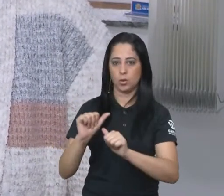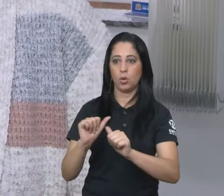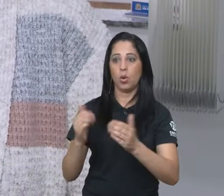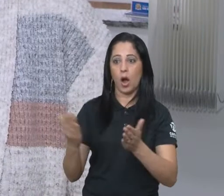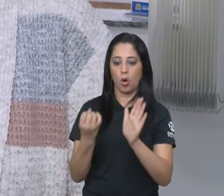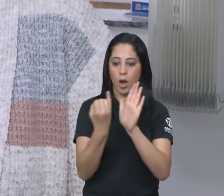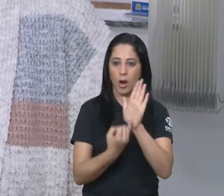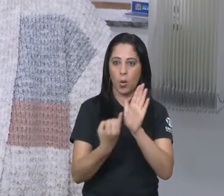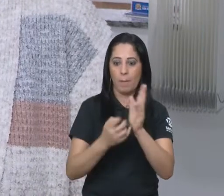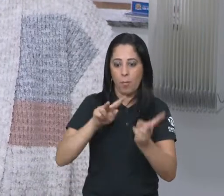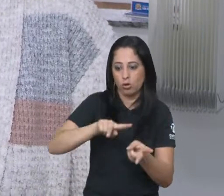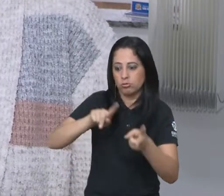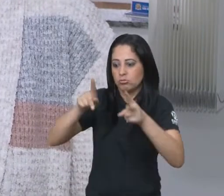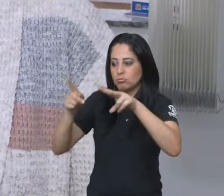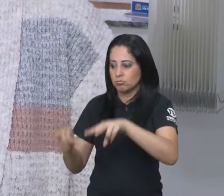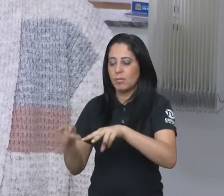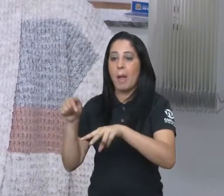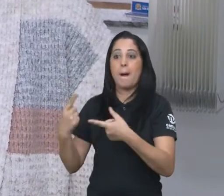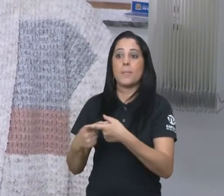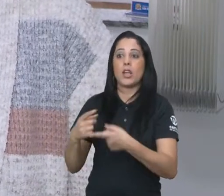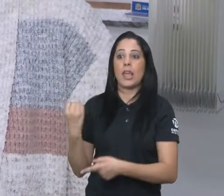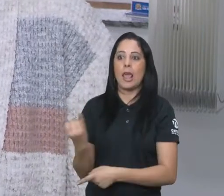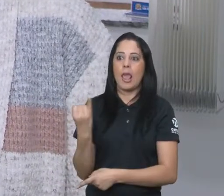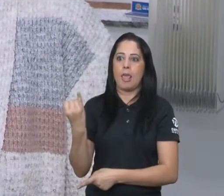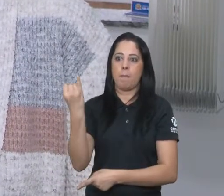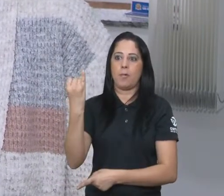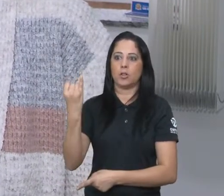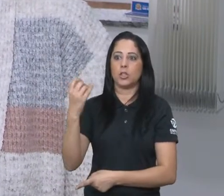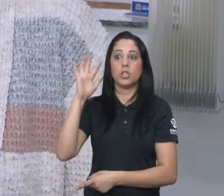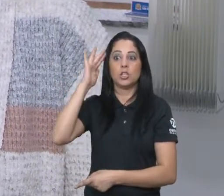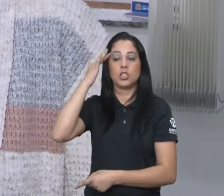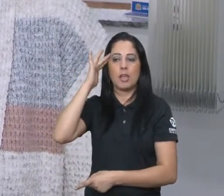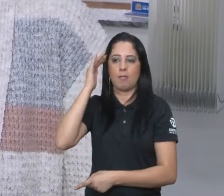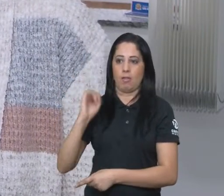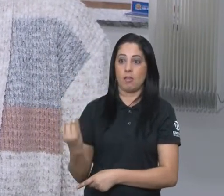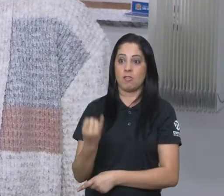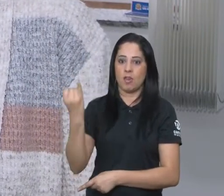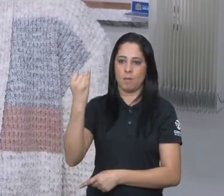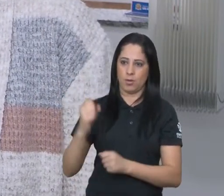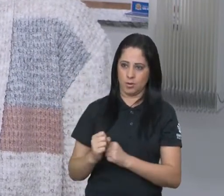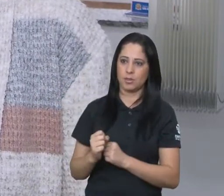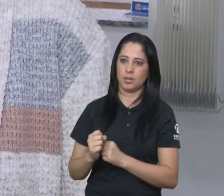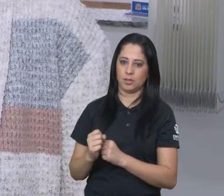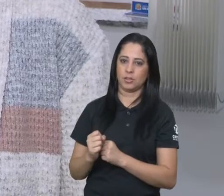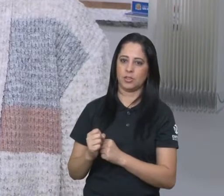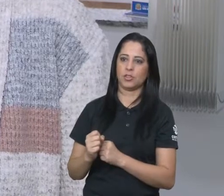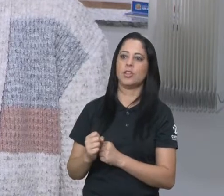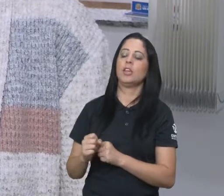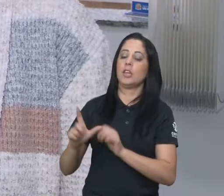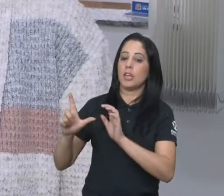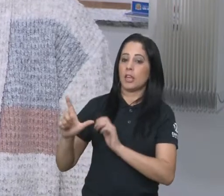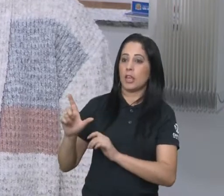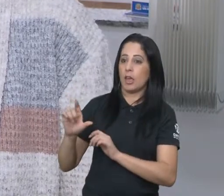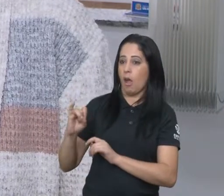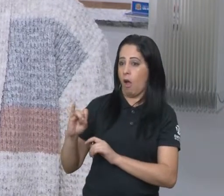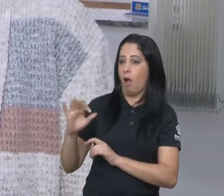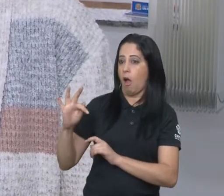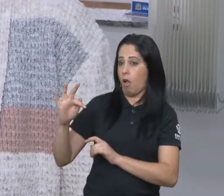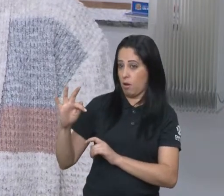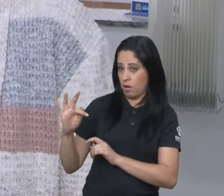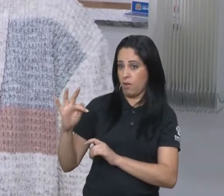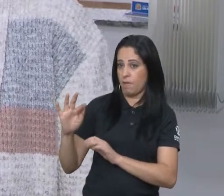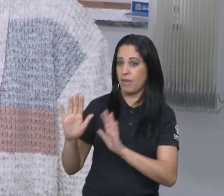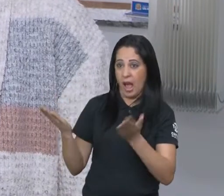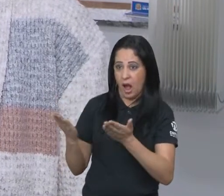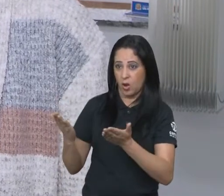incentivo fiscal no município, hoje entendem a importância e a vitrine, a visibilidade que através